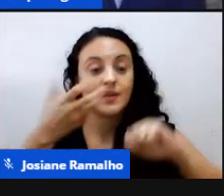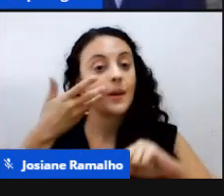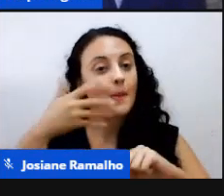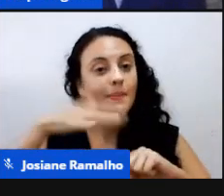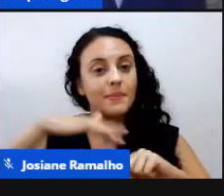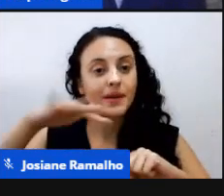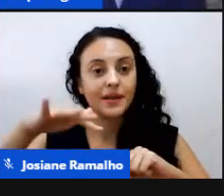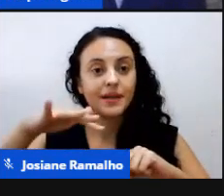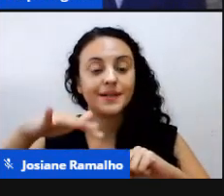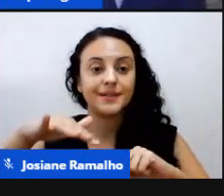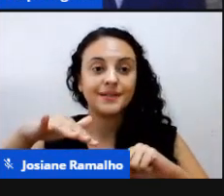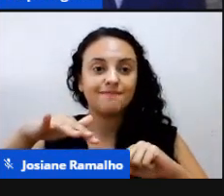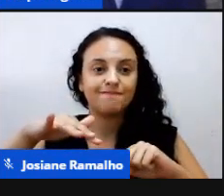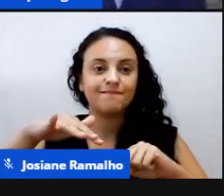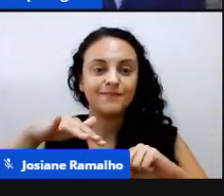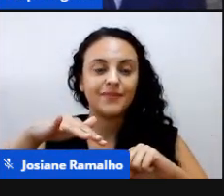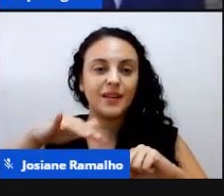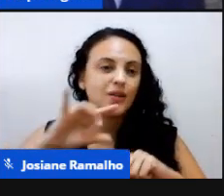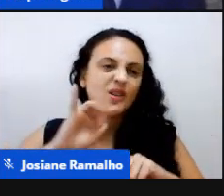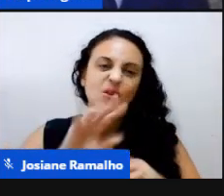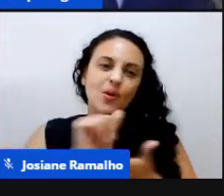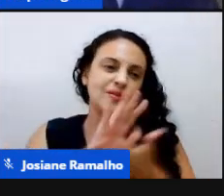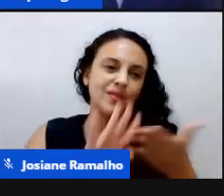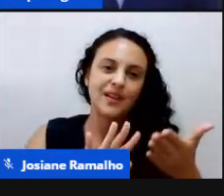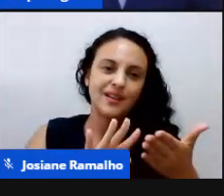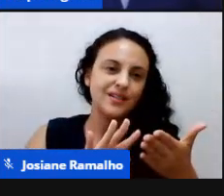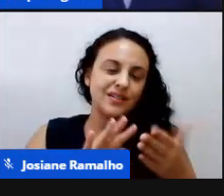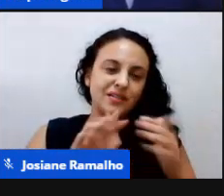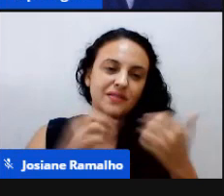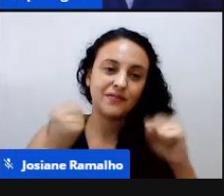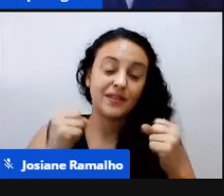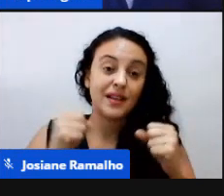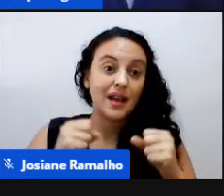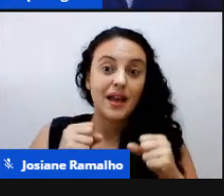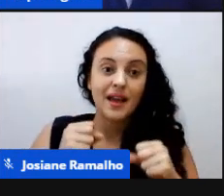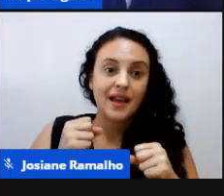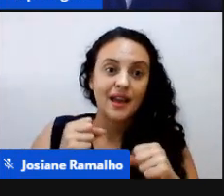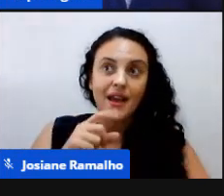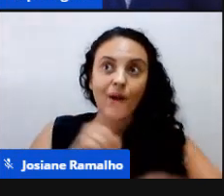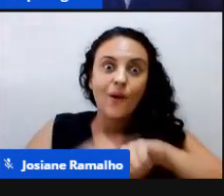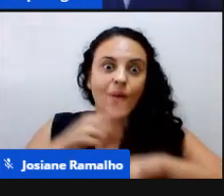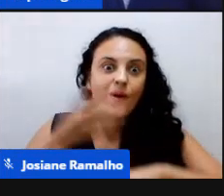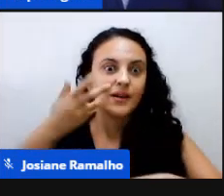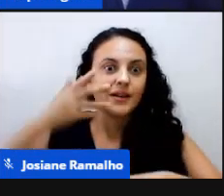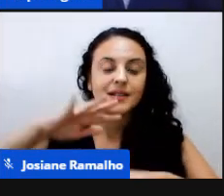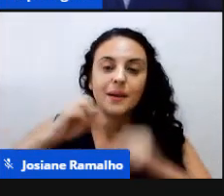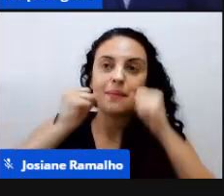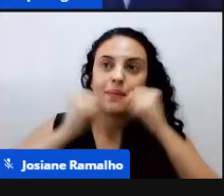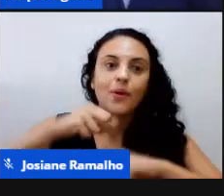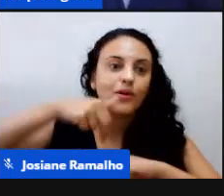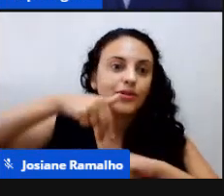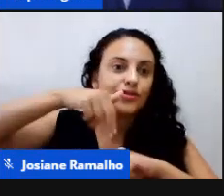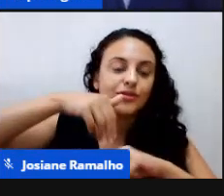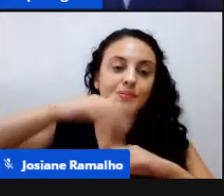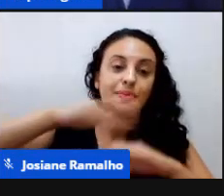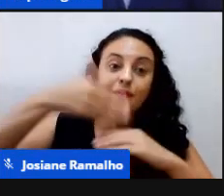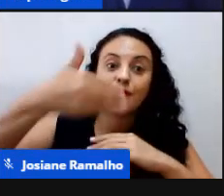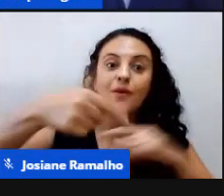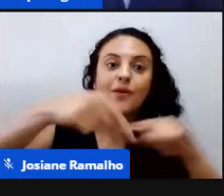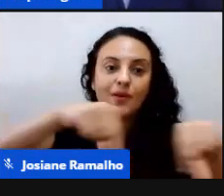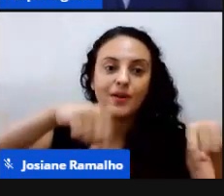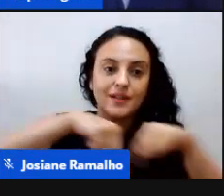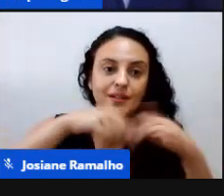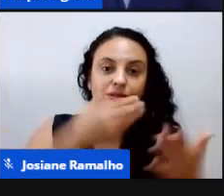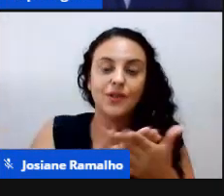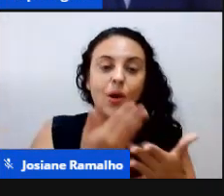muito mais do que fazer uma atividade física. Ela é o momento que ela pode sair da sala, que ela pode fazer um movimento, que ela pode